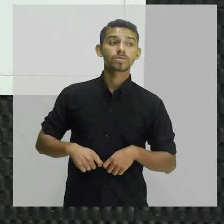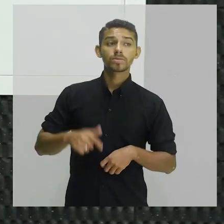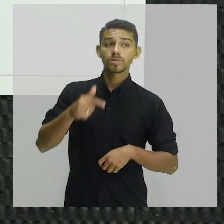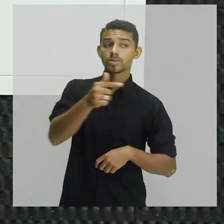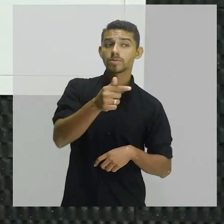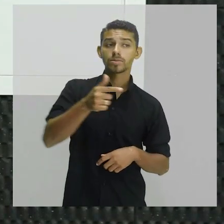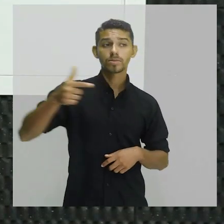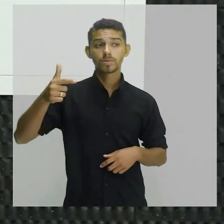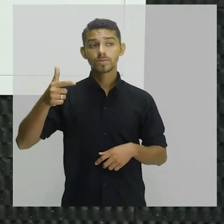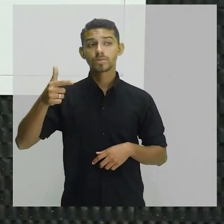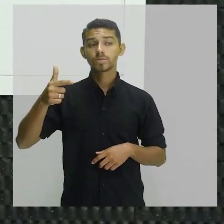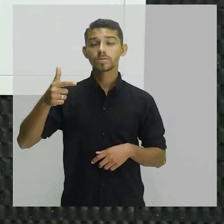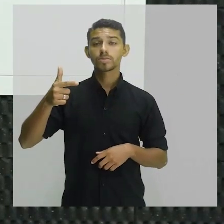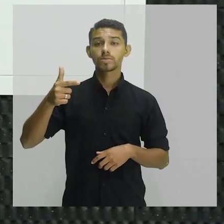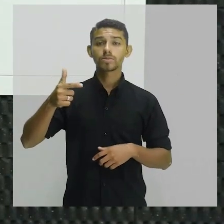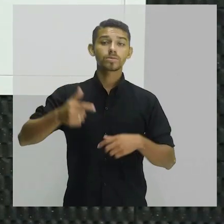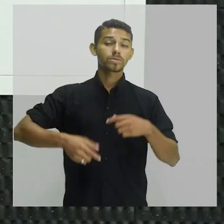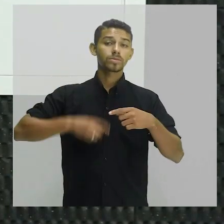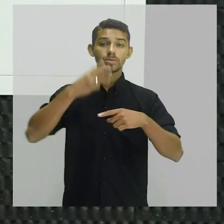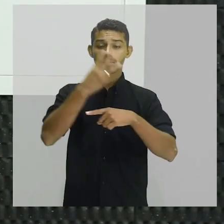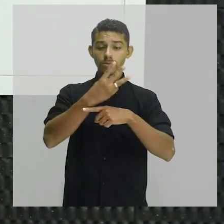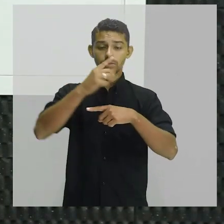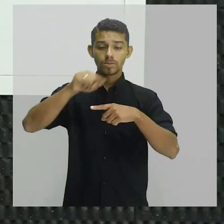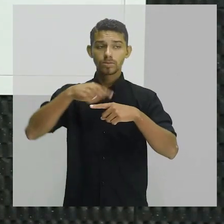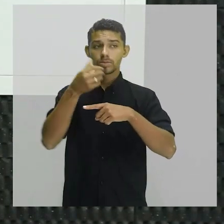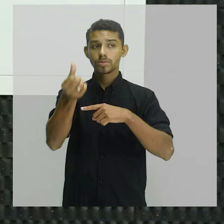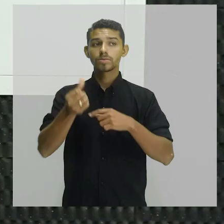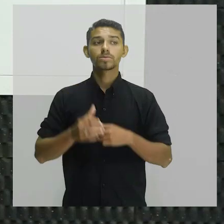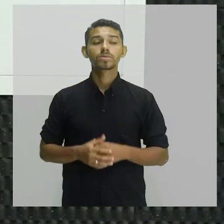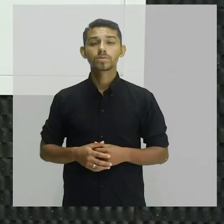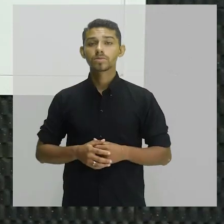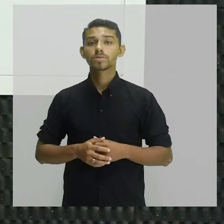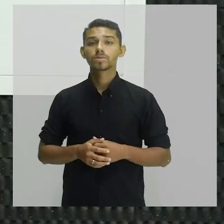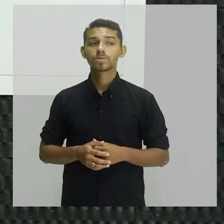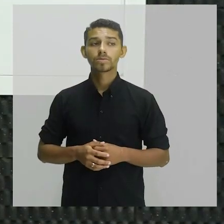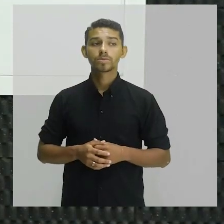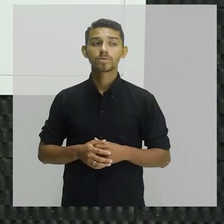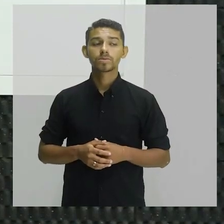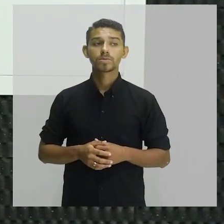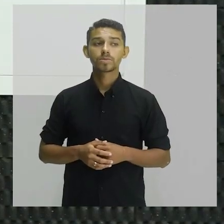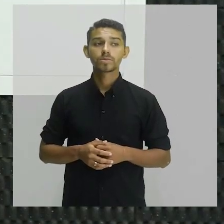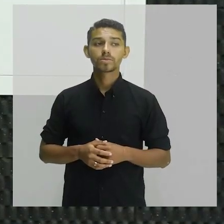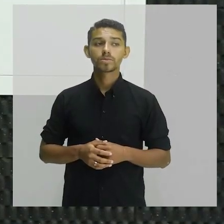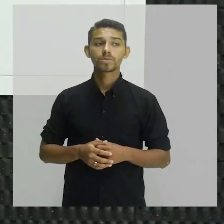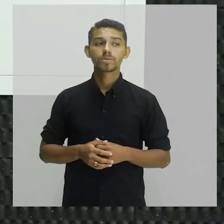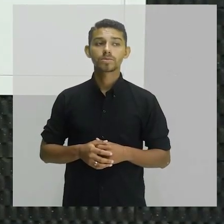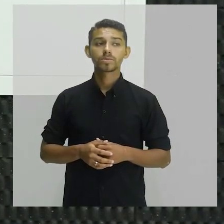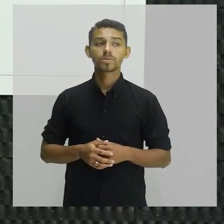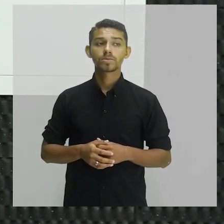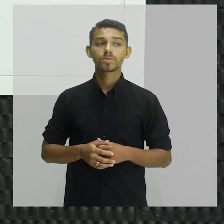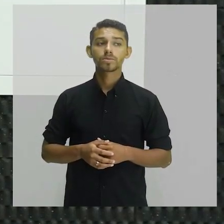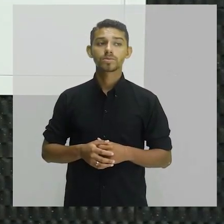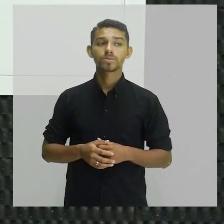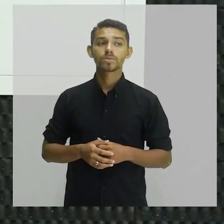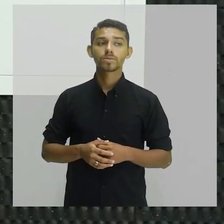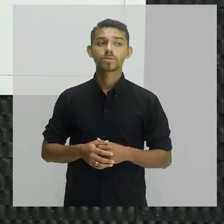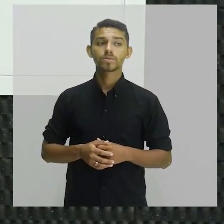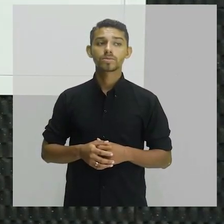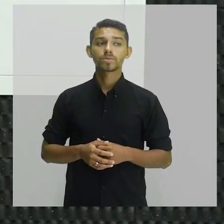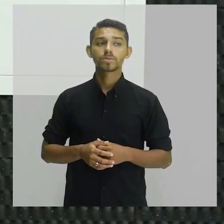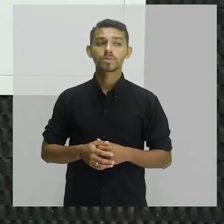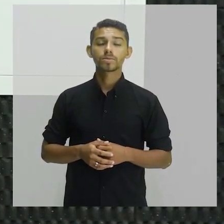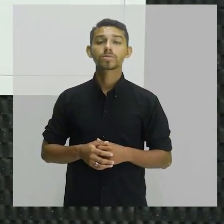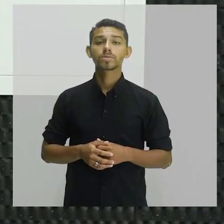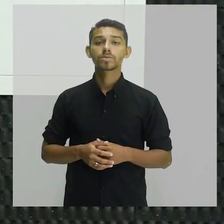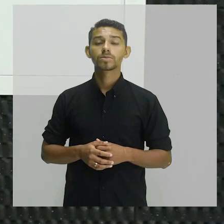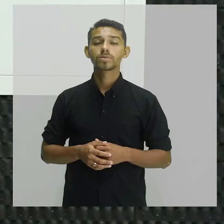72 dividido por 3,6, né? Então, aqui é bem simples, a gente coloca um zero aqui, e aqui vai dar